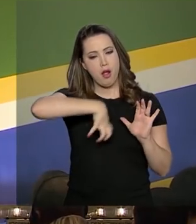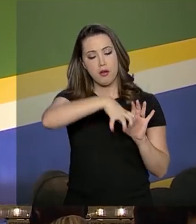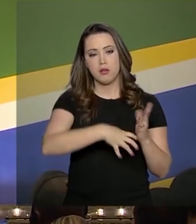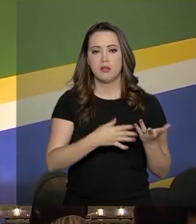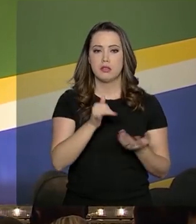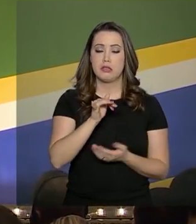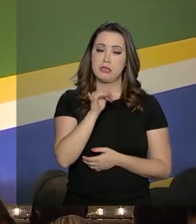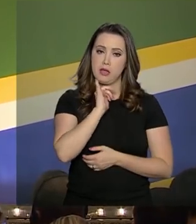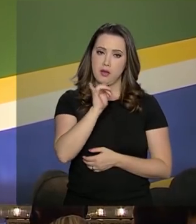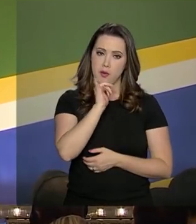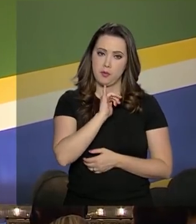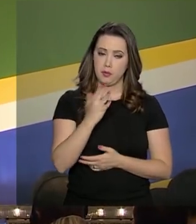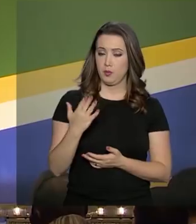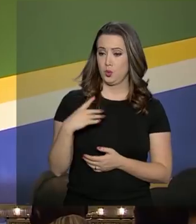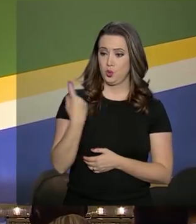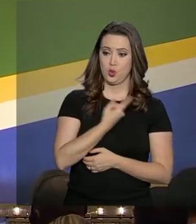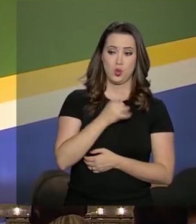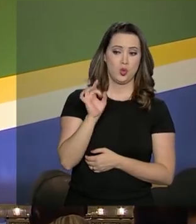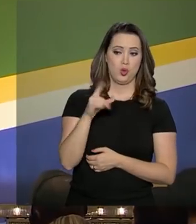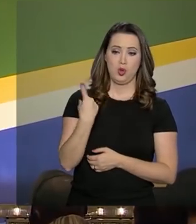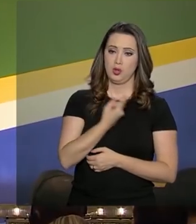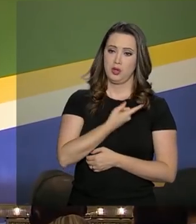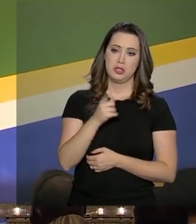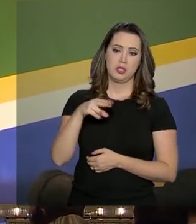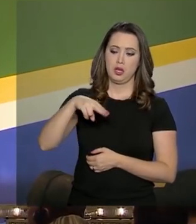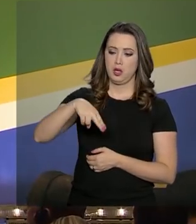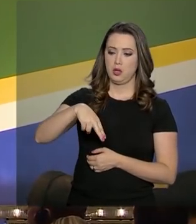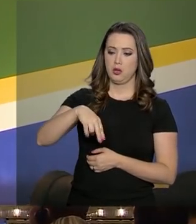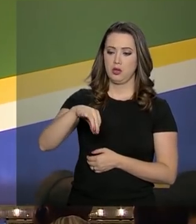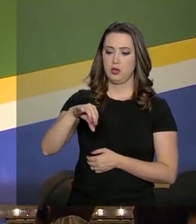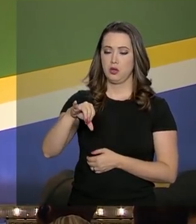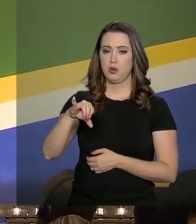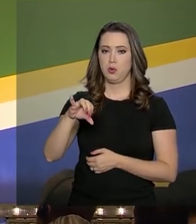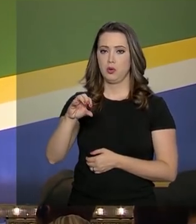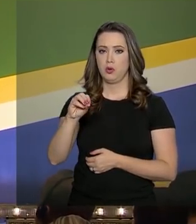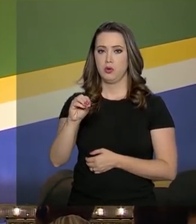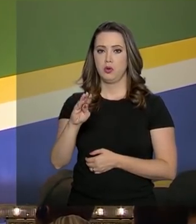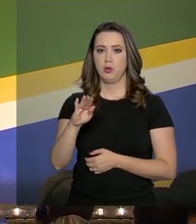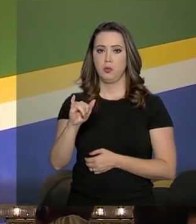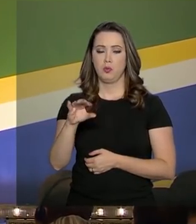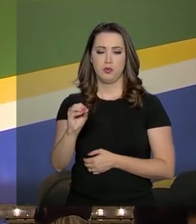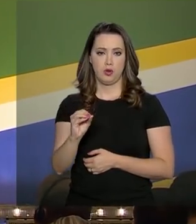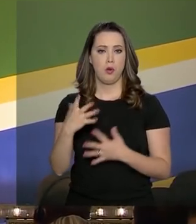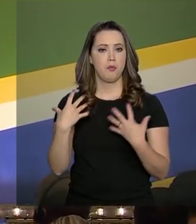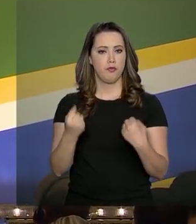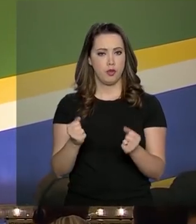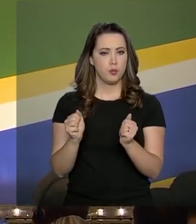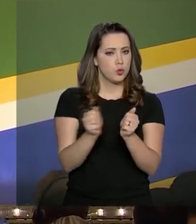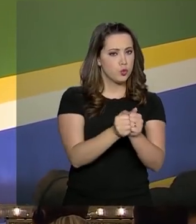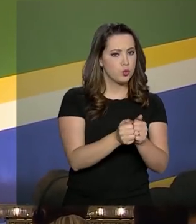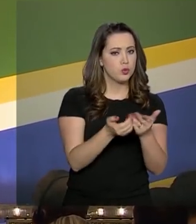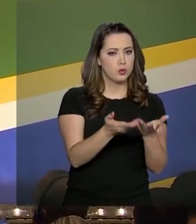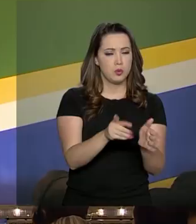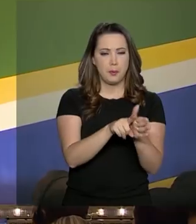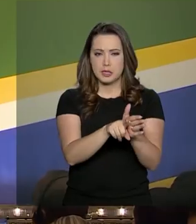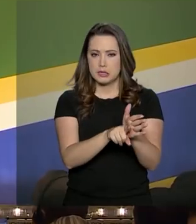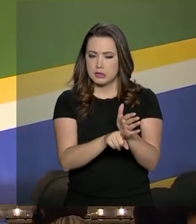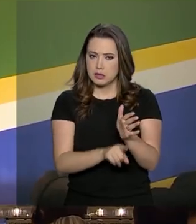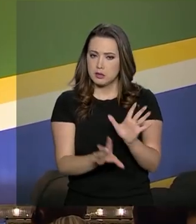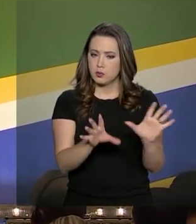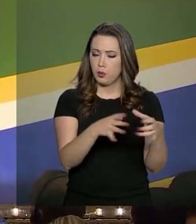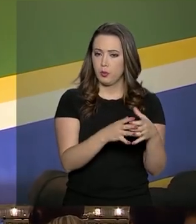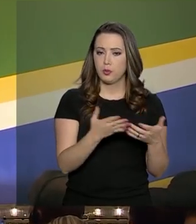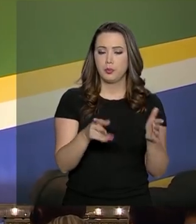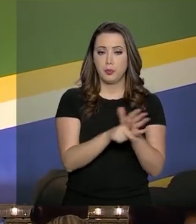exemplo, só nós temos o nióbio, o Canadá tem um pouquinho. Vamos participar juntos de pesquisas nessa